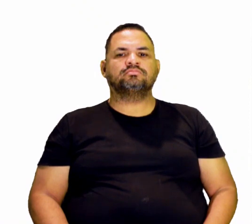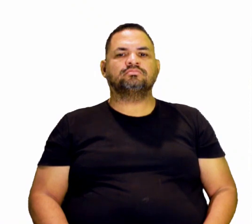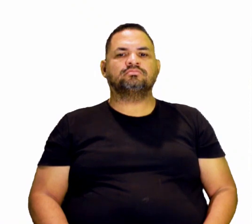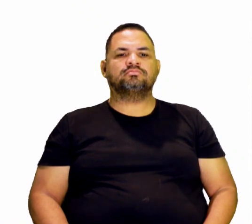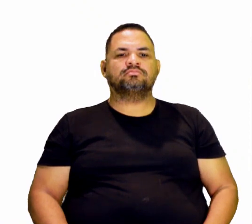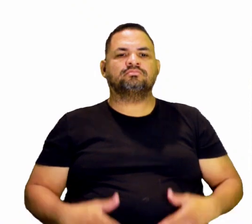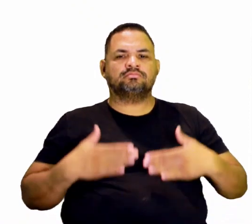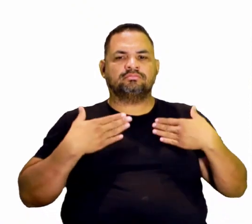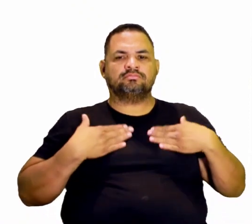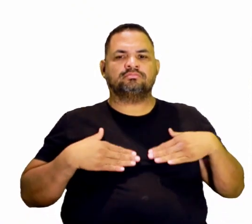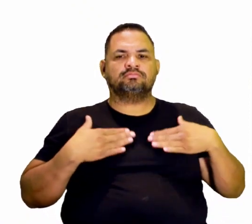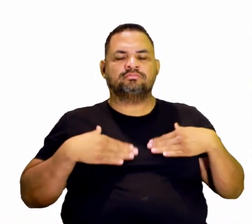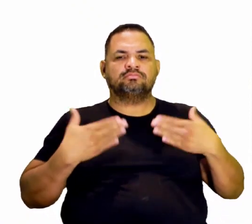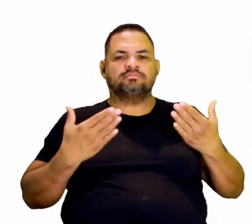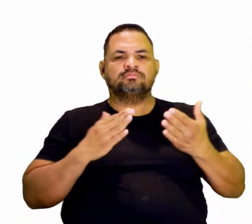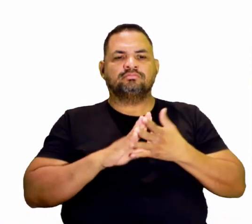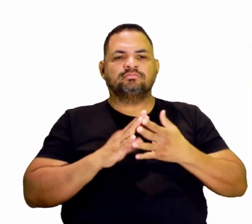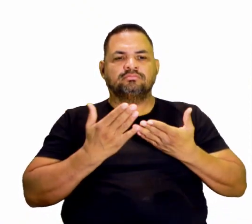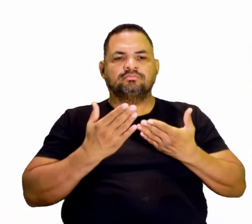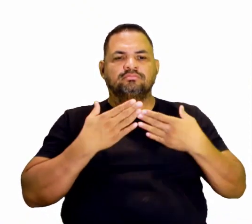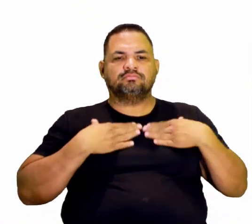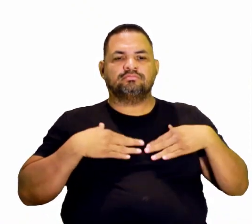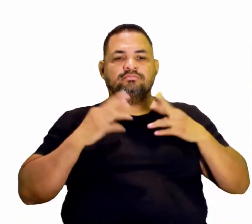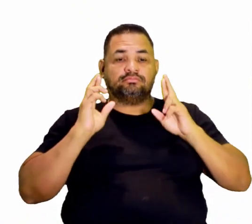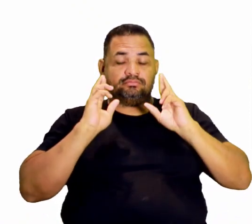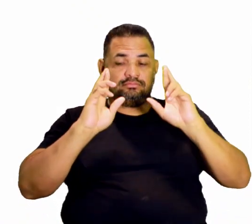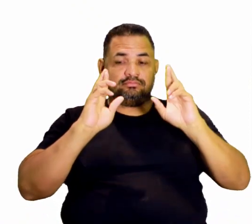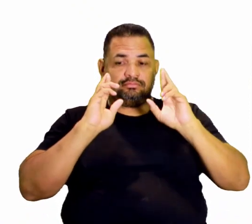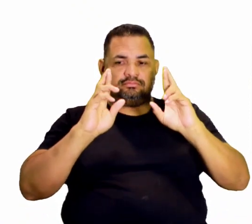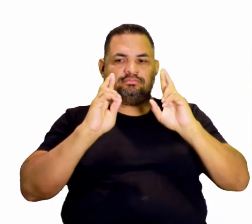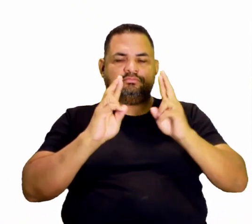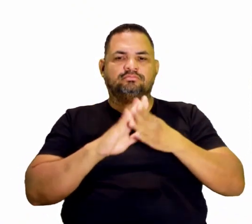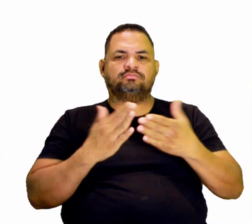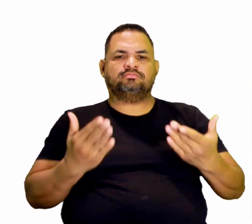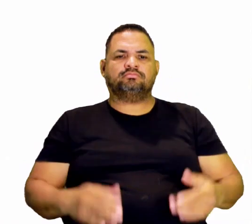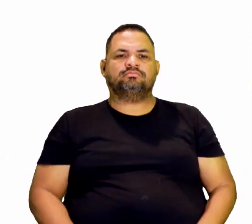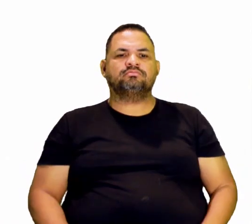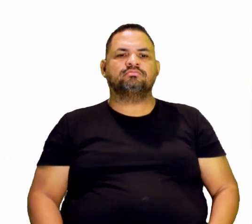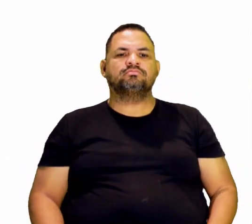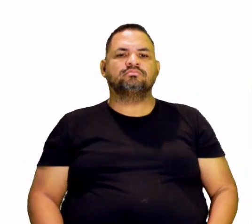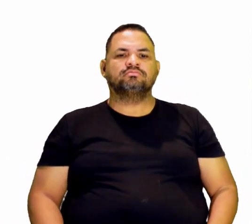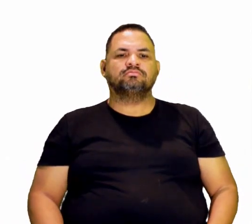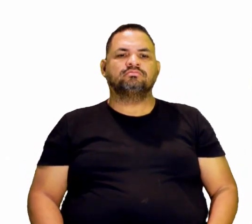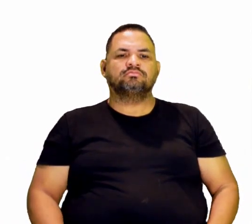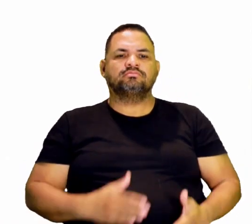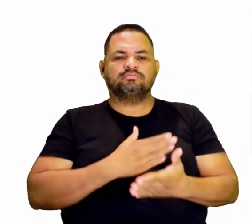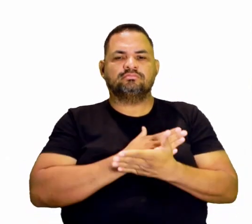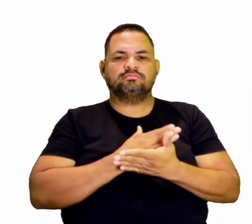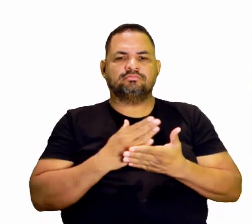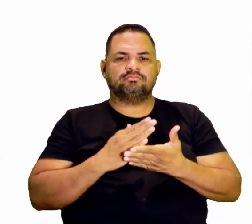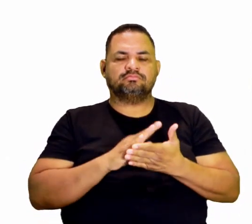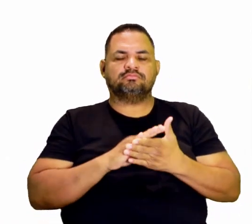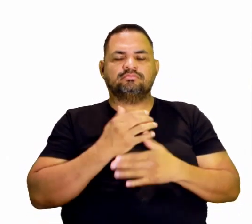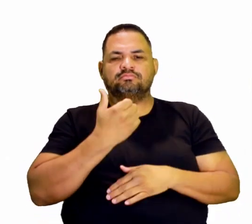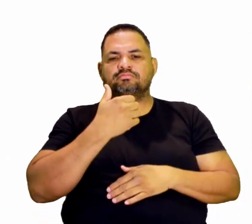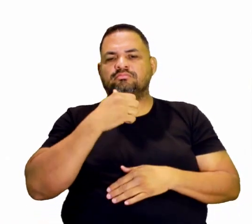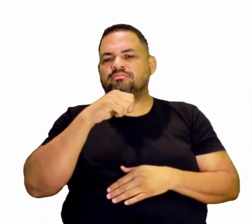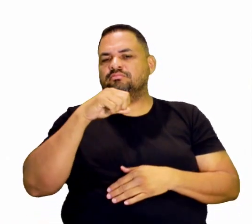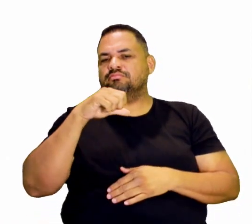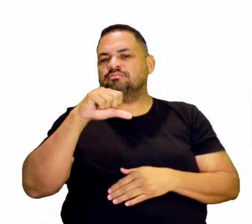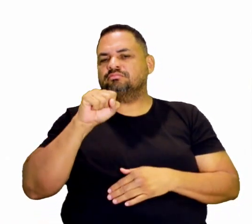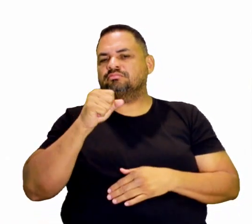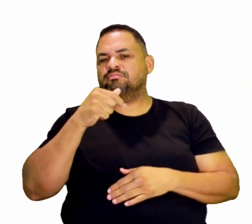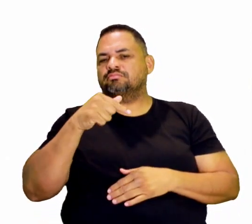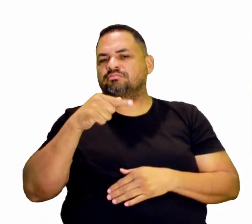a tranquilidade e o otimismo, né, que começou em 1871 e